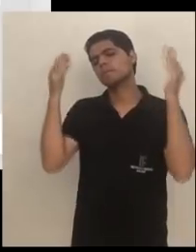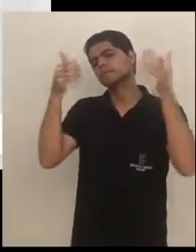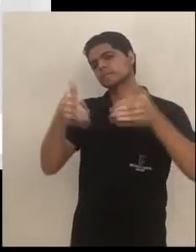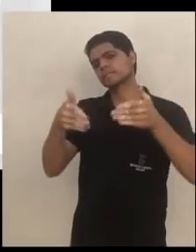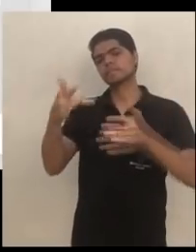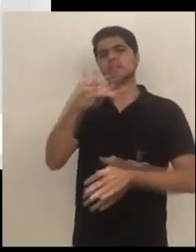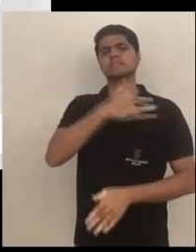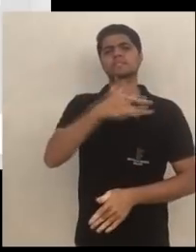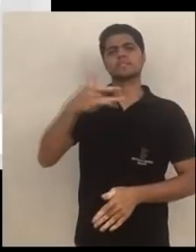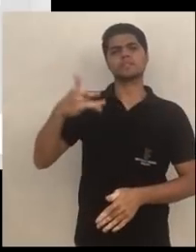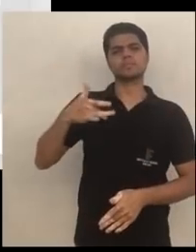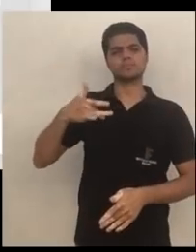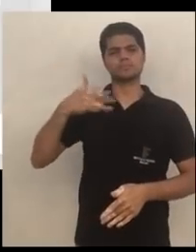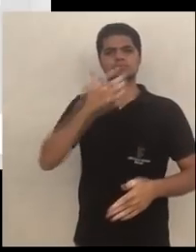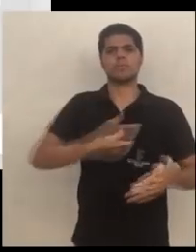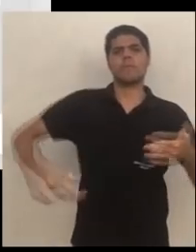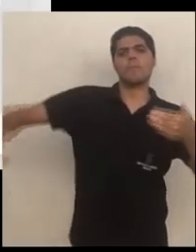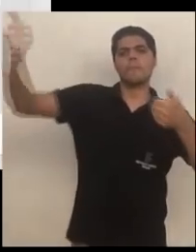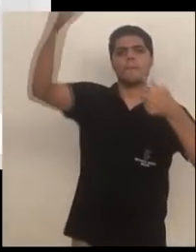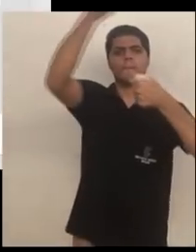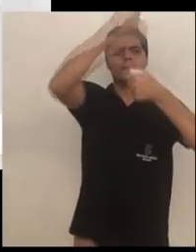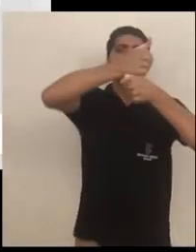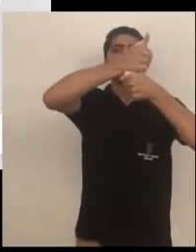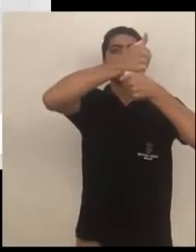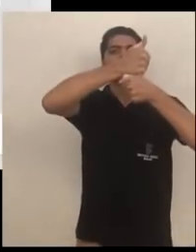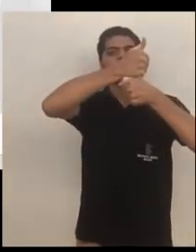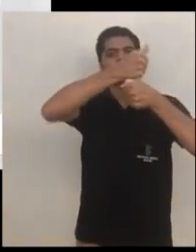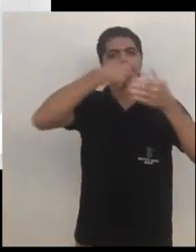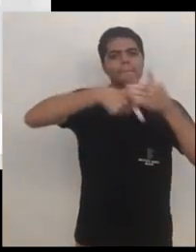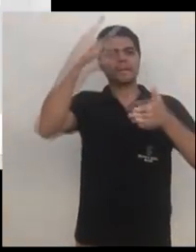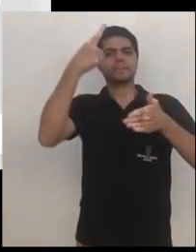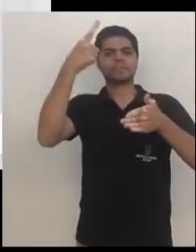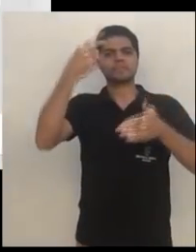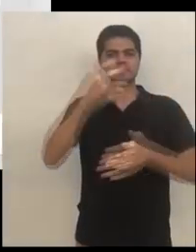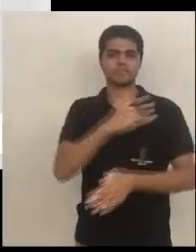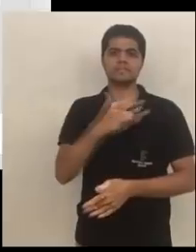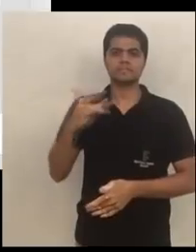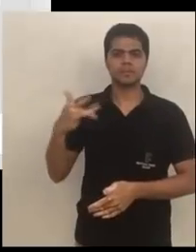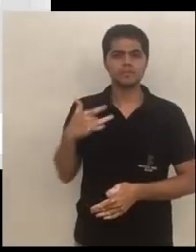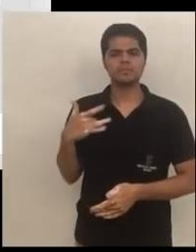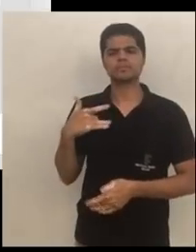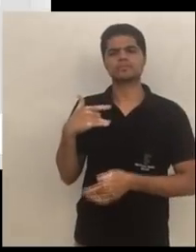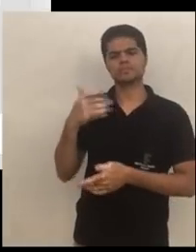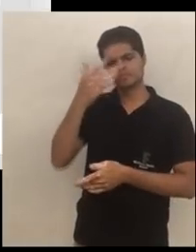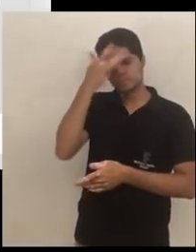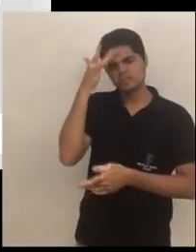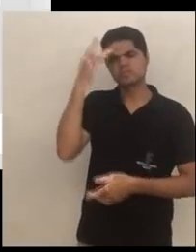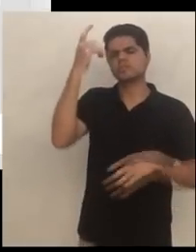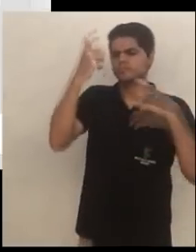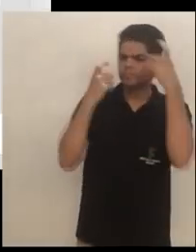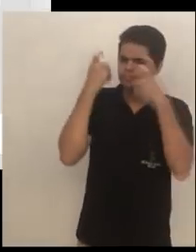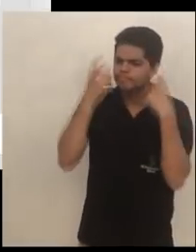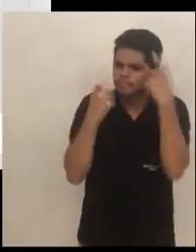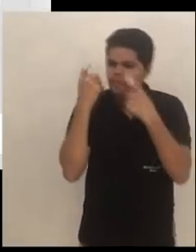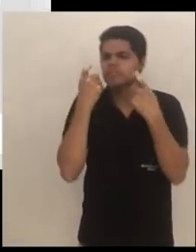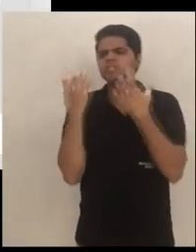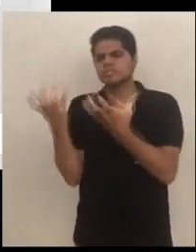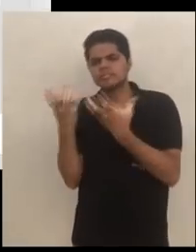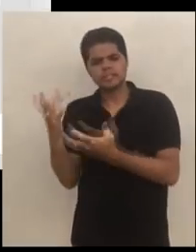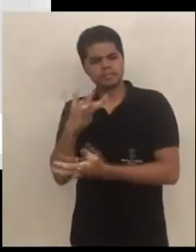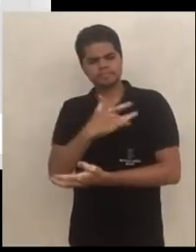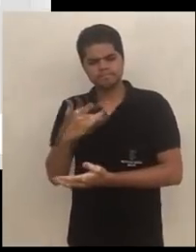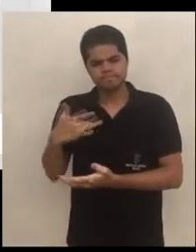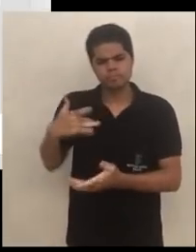saúde está em primeiro lugar. Então as pessoas estão buscando a agenda da alimentação saudável, as pessoas estão se preocupando com